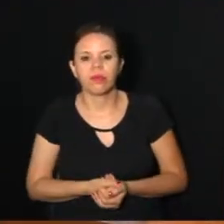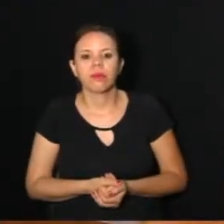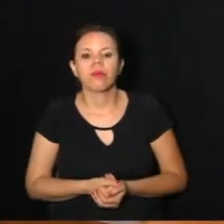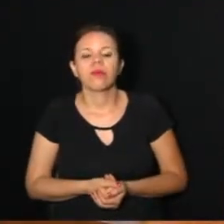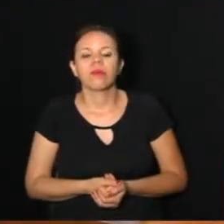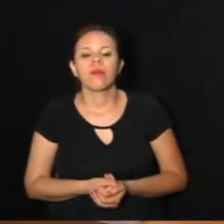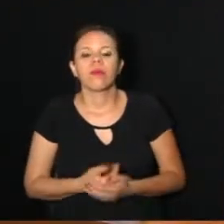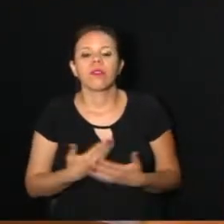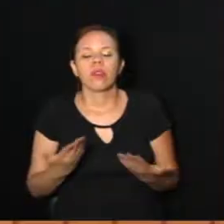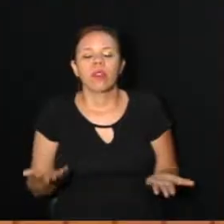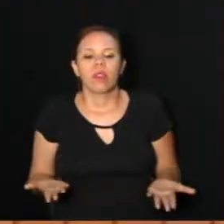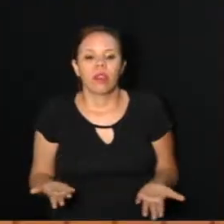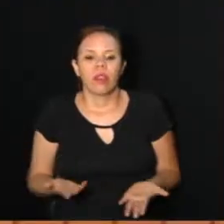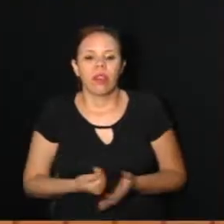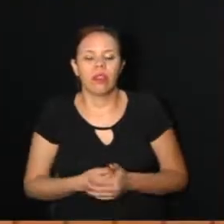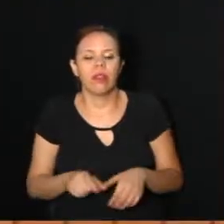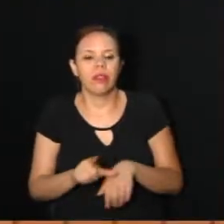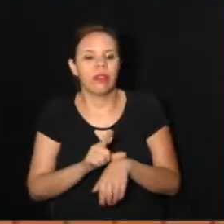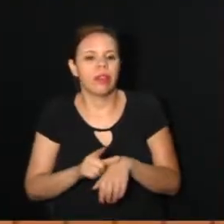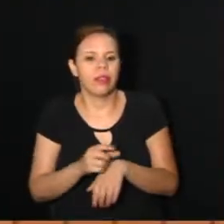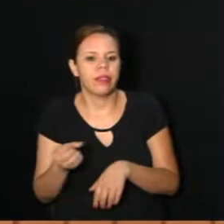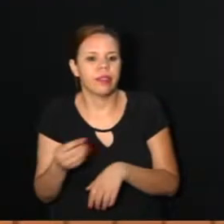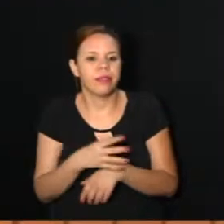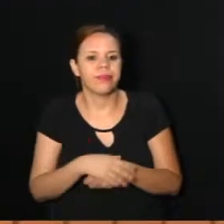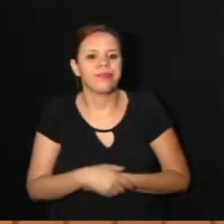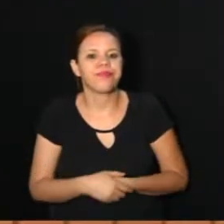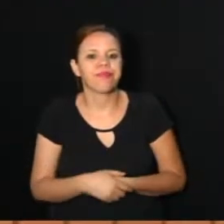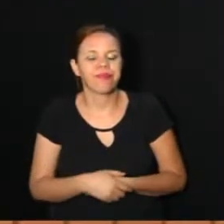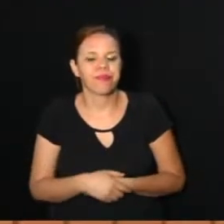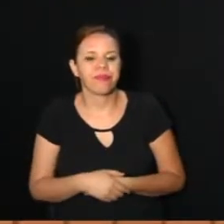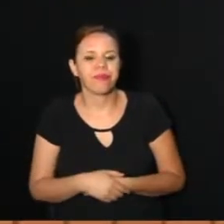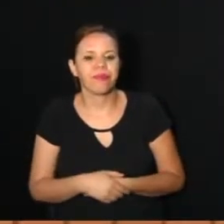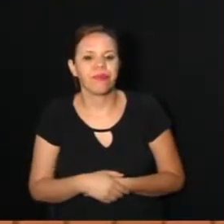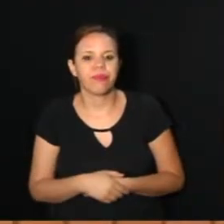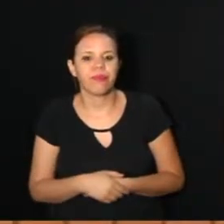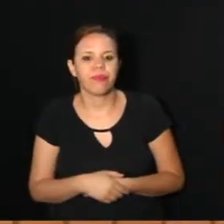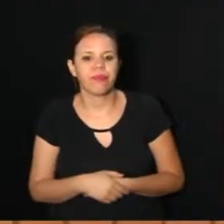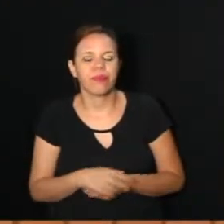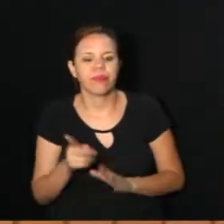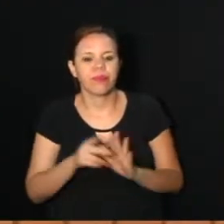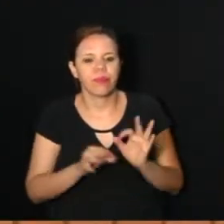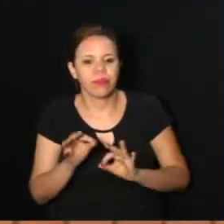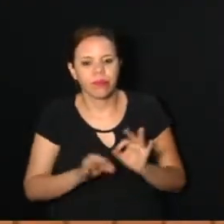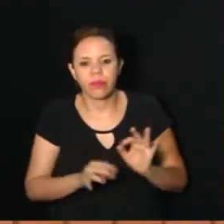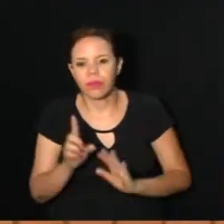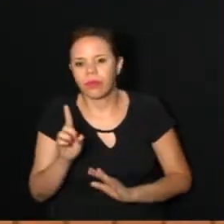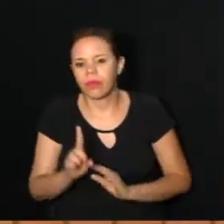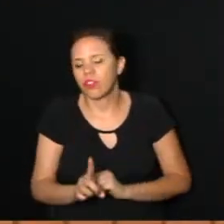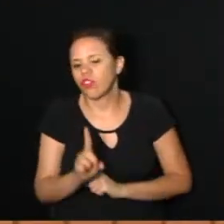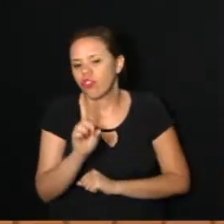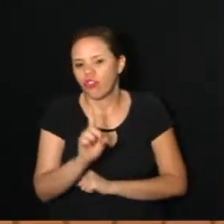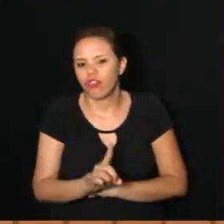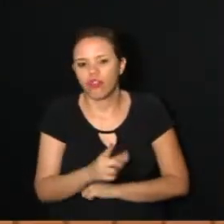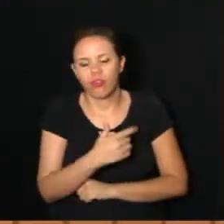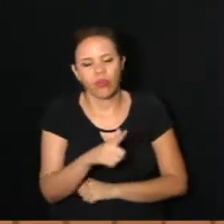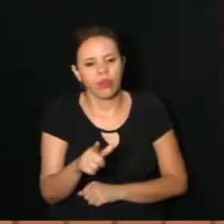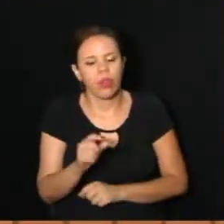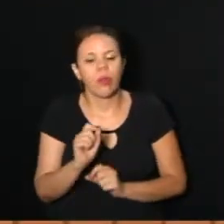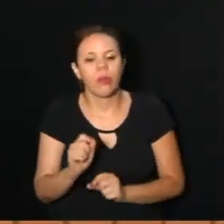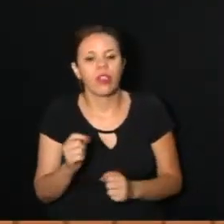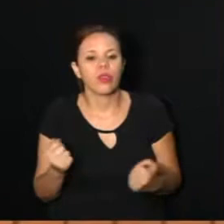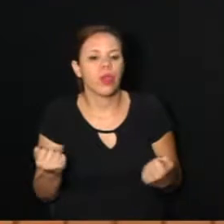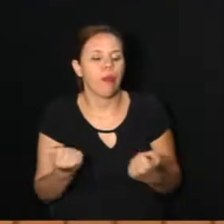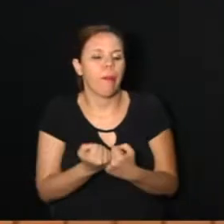João Paulo, é o seguinte, a legislação nova, lei de uso, plano diretor e tudo, não tem mais porte. Porte